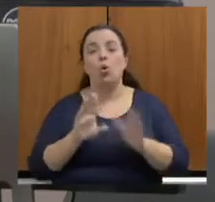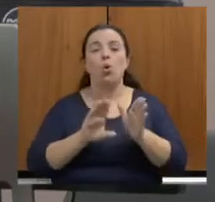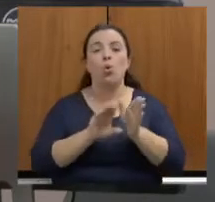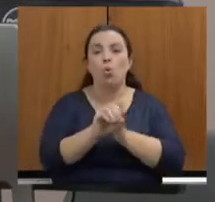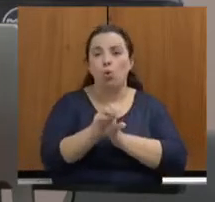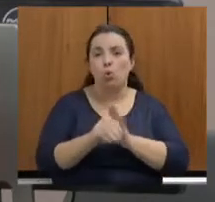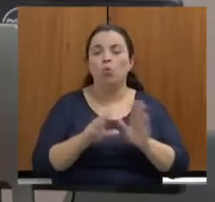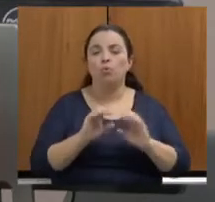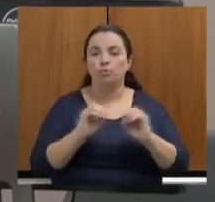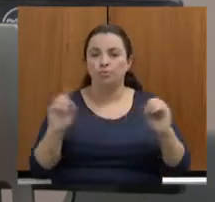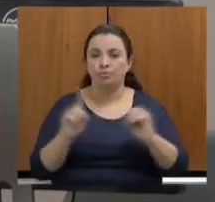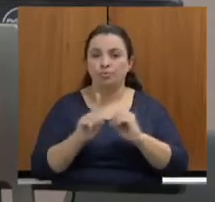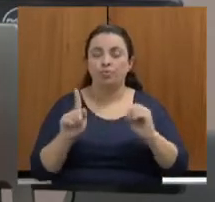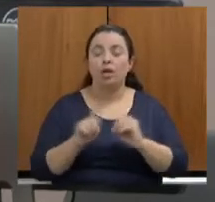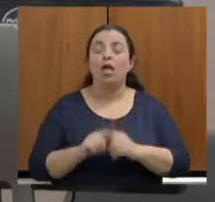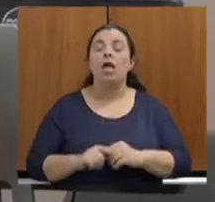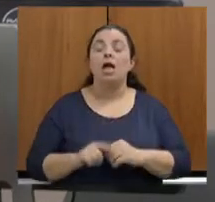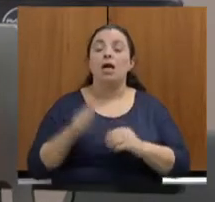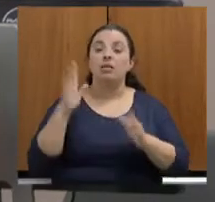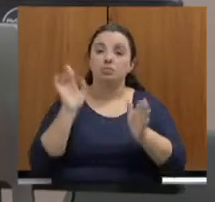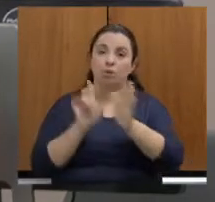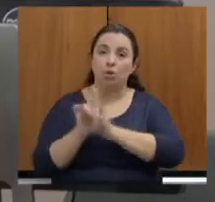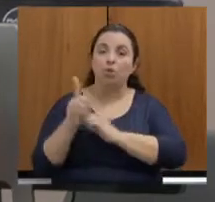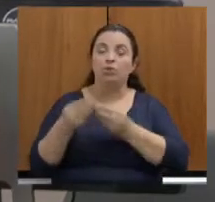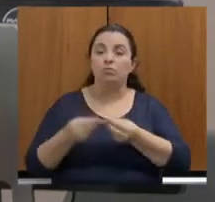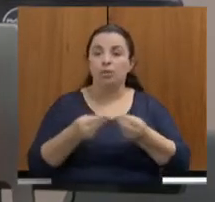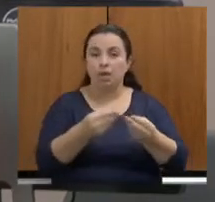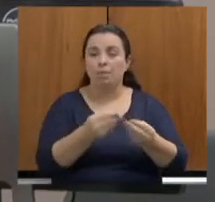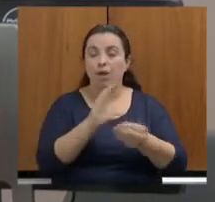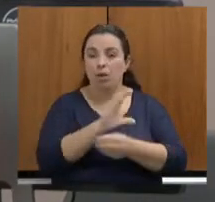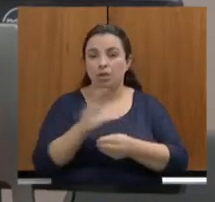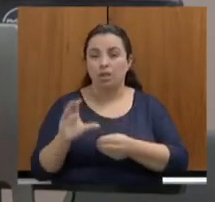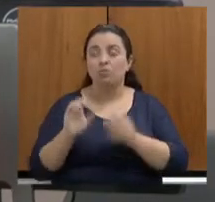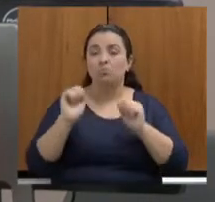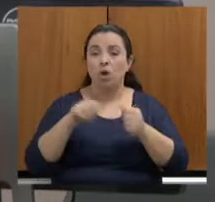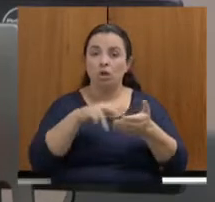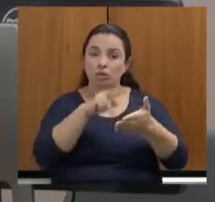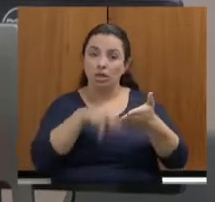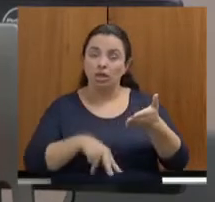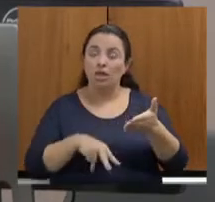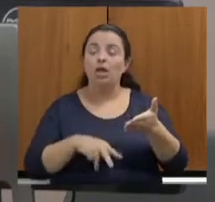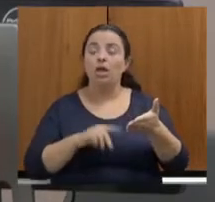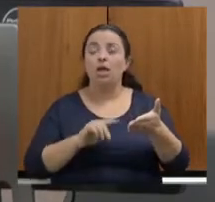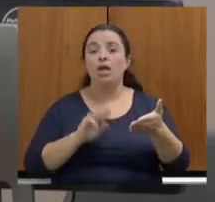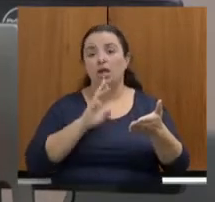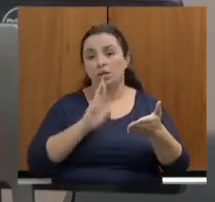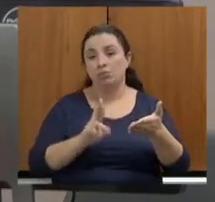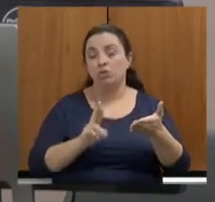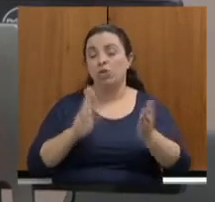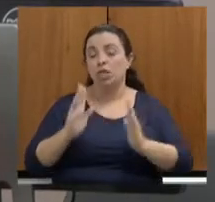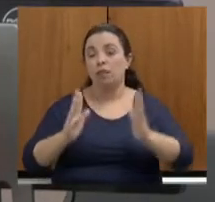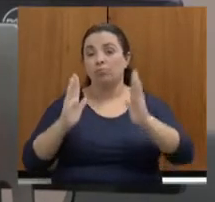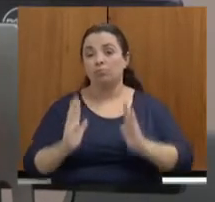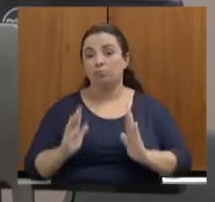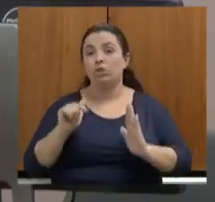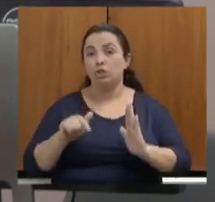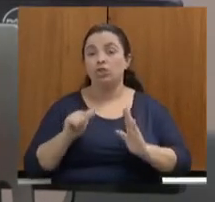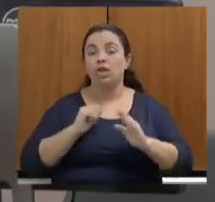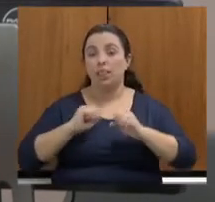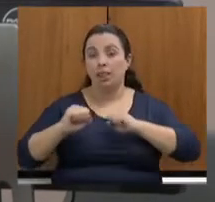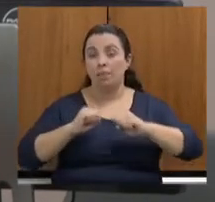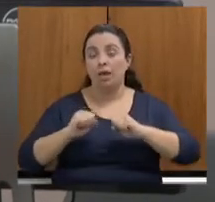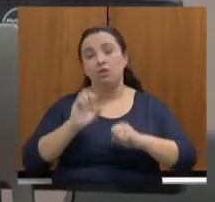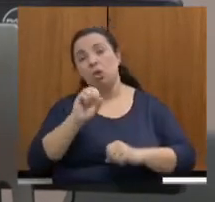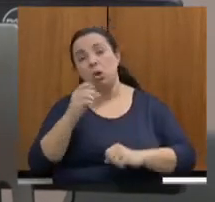serão encaminhadas à coordenação da reunião e poderão ser lidas e respondidas na fase de debates ou a qualquer momento